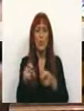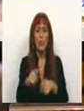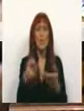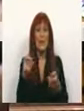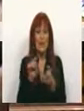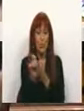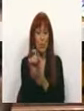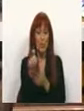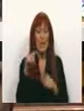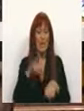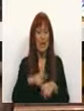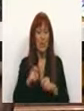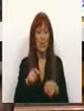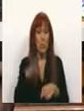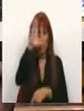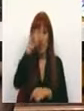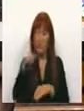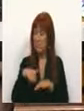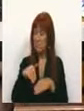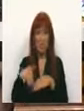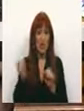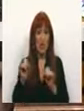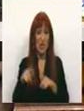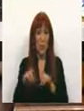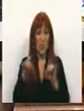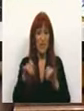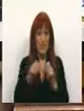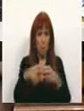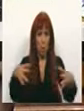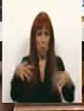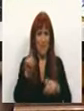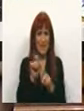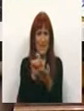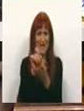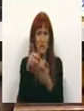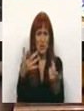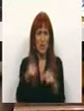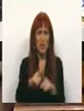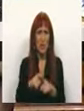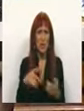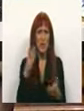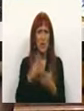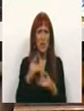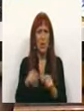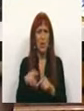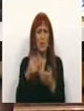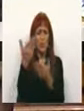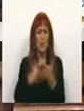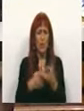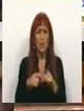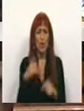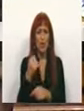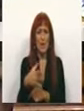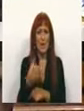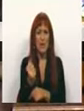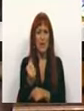inseto. Durante estes anos, o Governo praticamente nada fez para evitar a propagação deste inseto, tendo sido emitida apenas uma circular